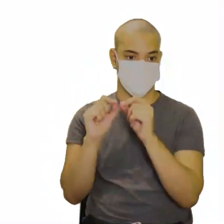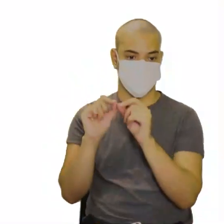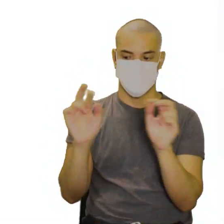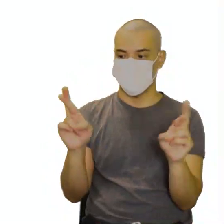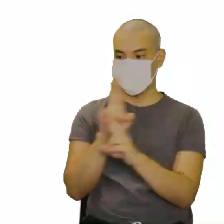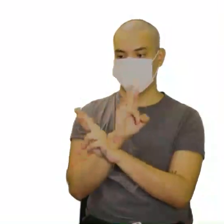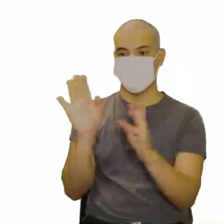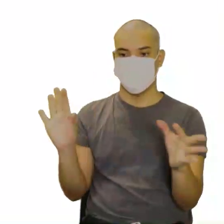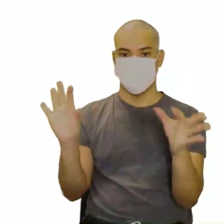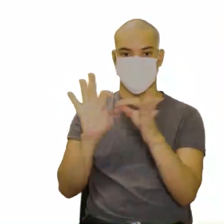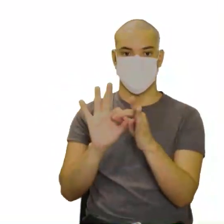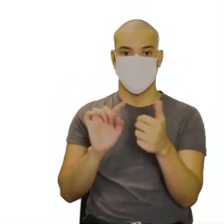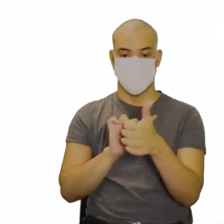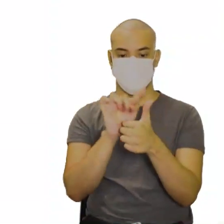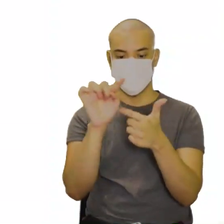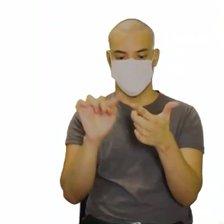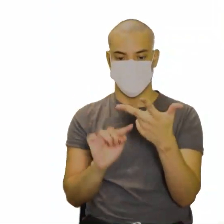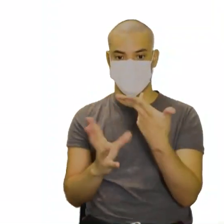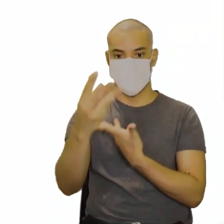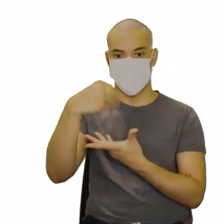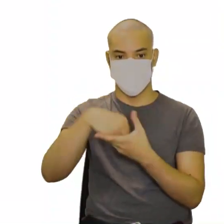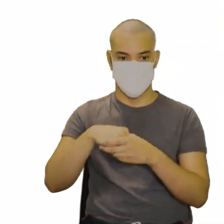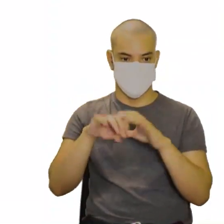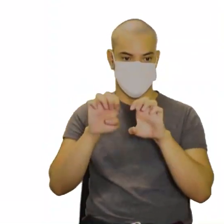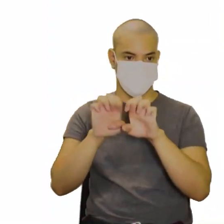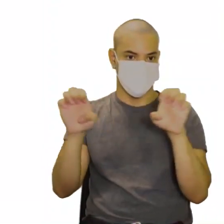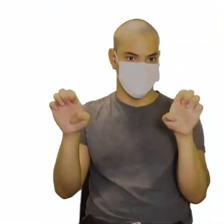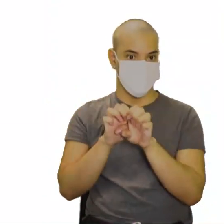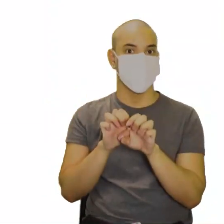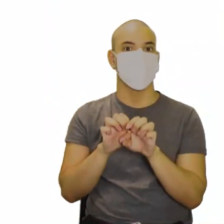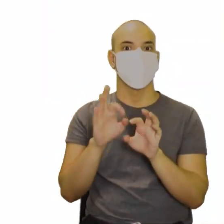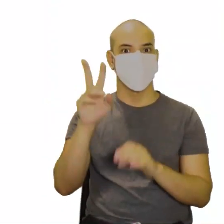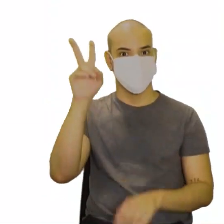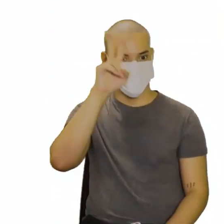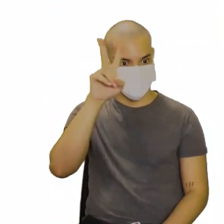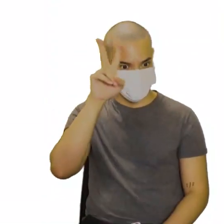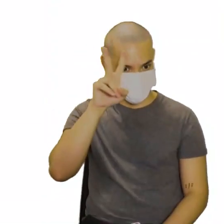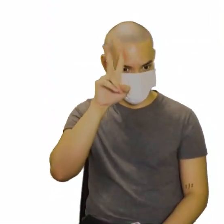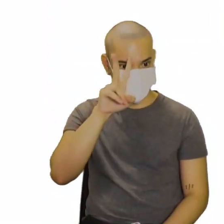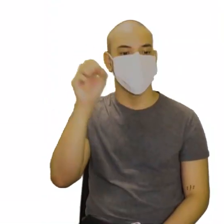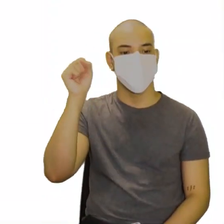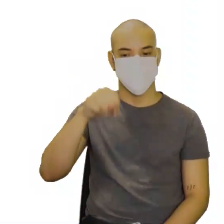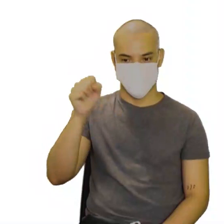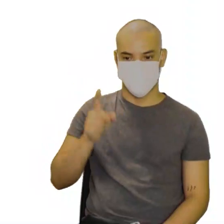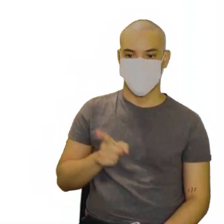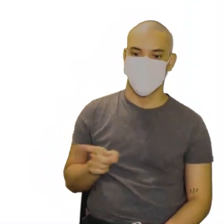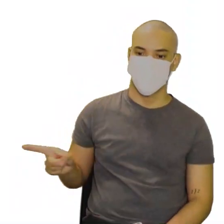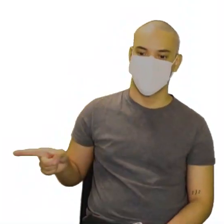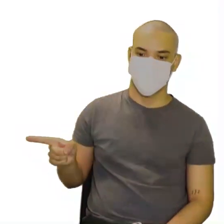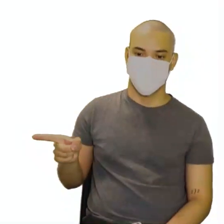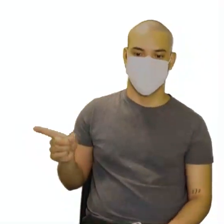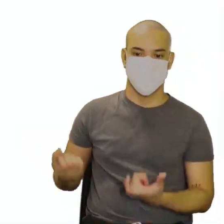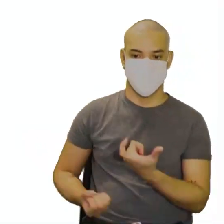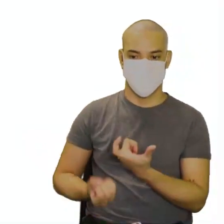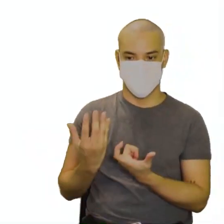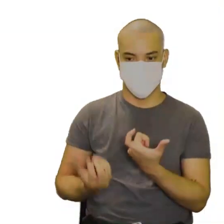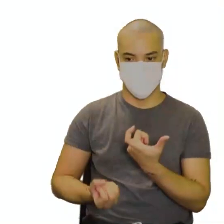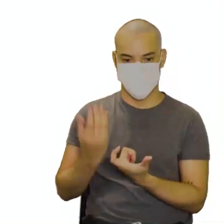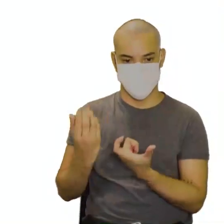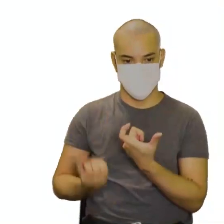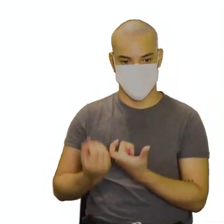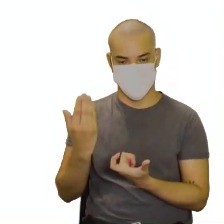dessas 3 grandezas numa equação? Exatamente, pessoal, é isso aí. Corrente é igual a força